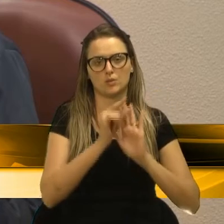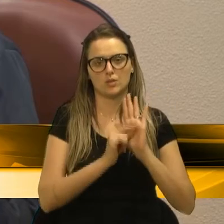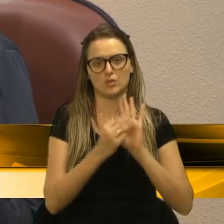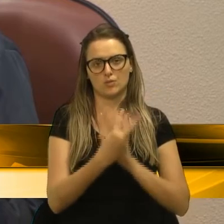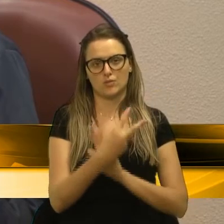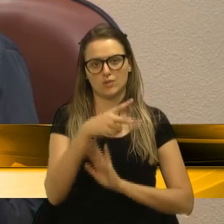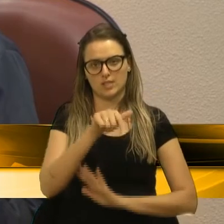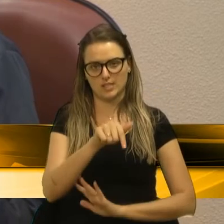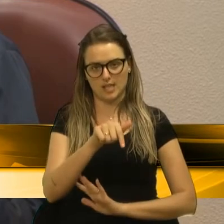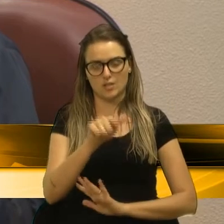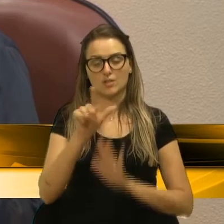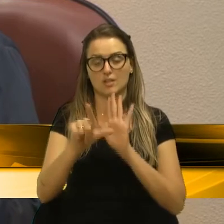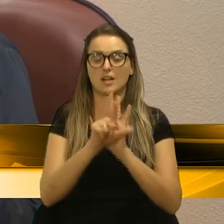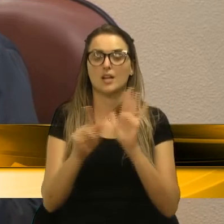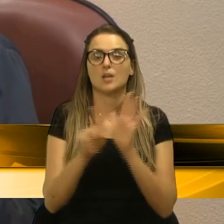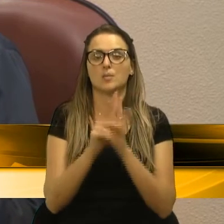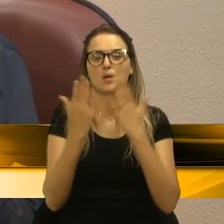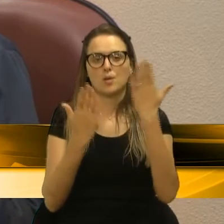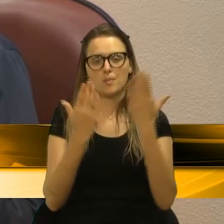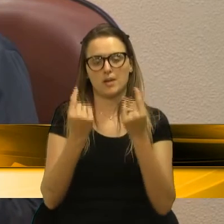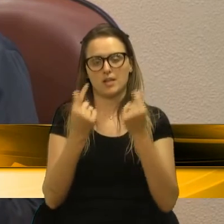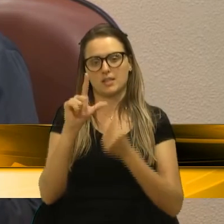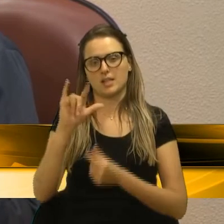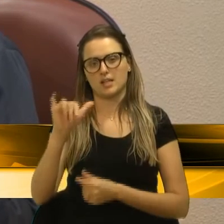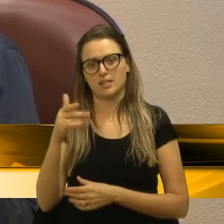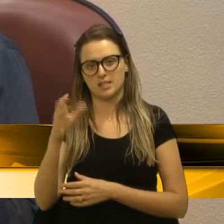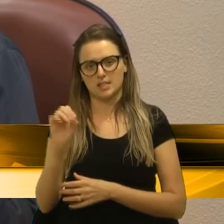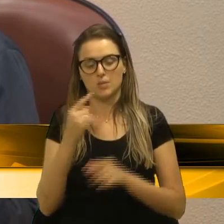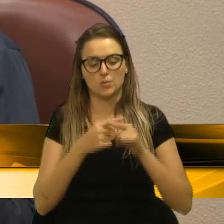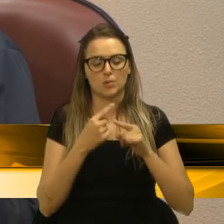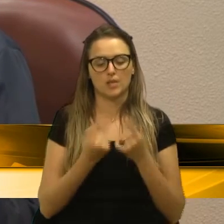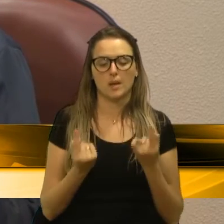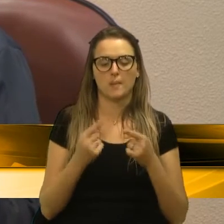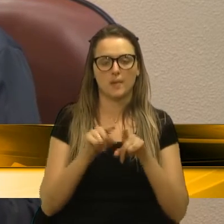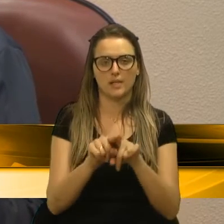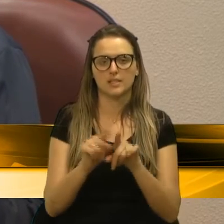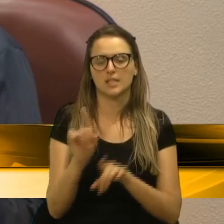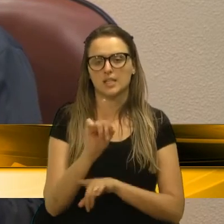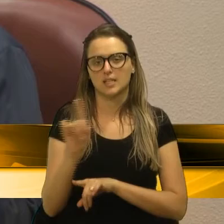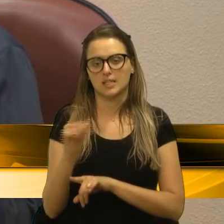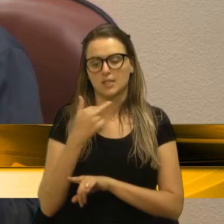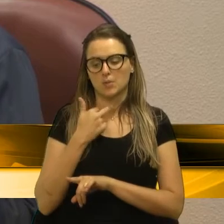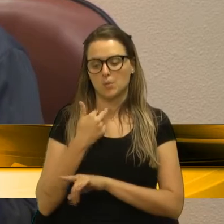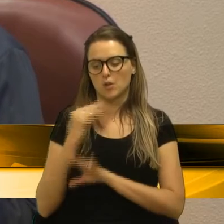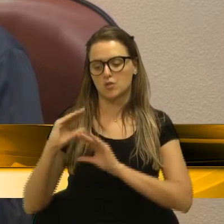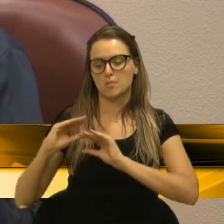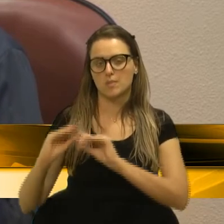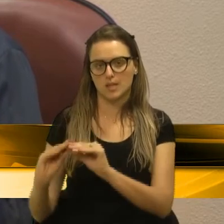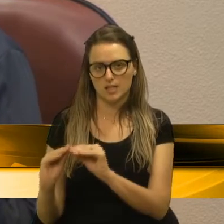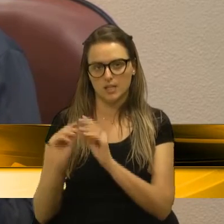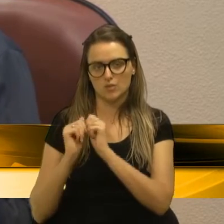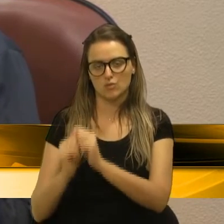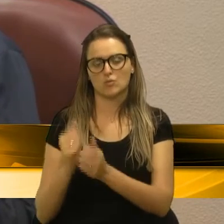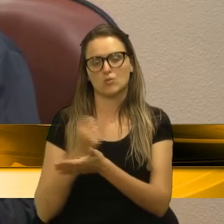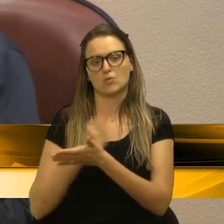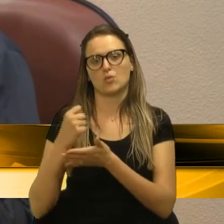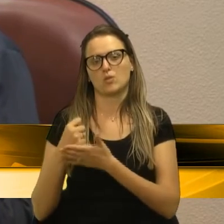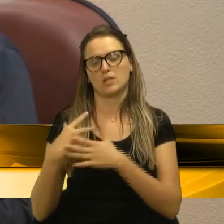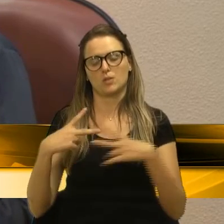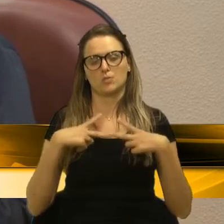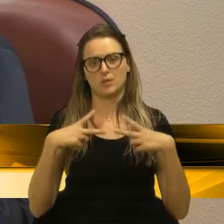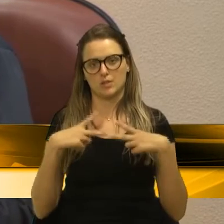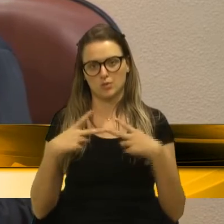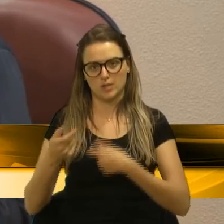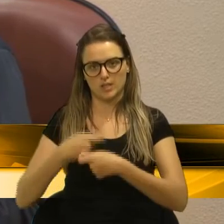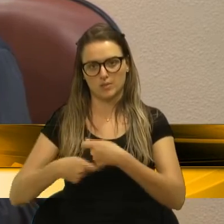das Licitações, porque o entendimento de que a celebração de parcerias não deve se confundir com os contratos de prestação de serviços administrativos